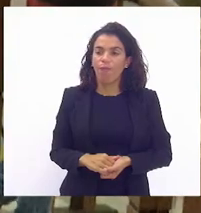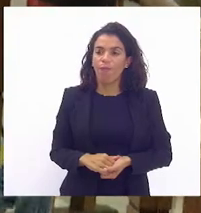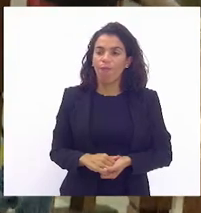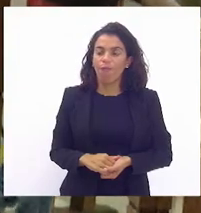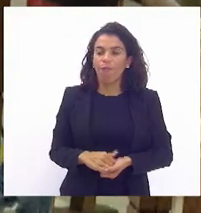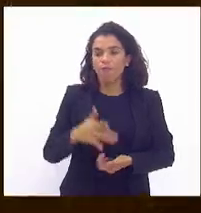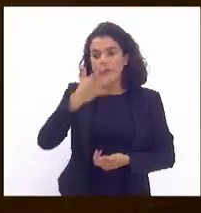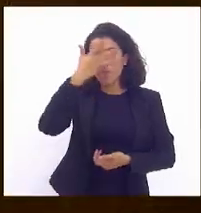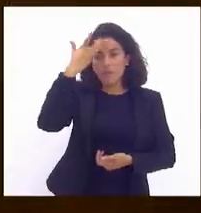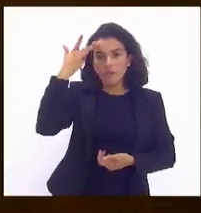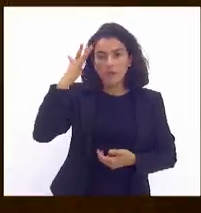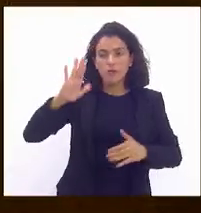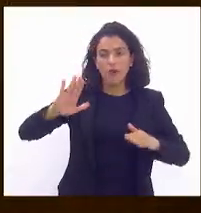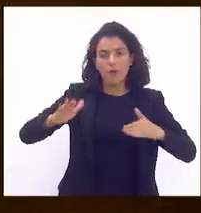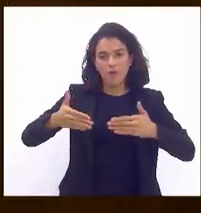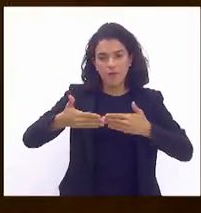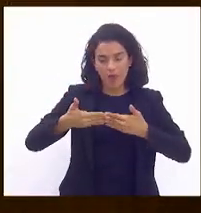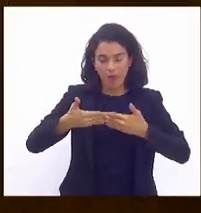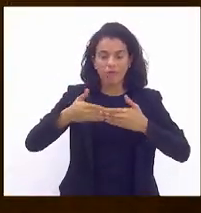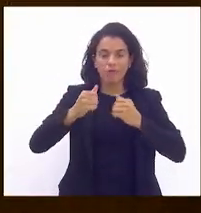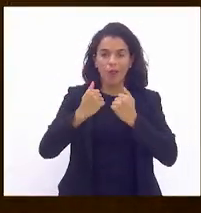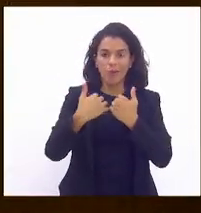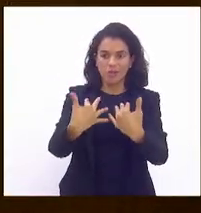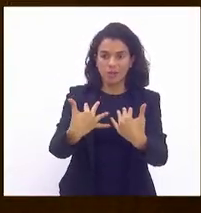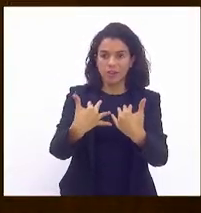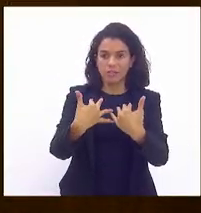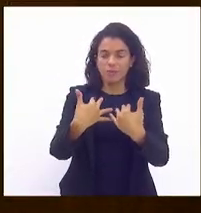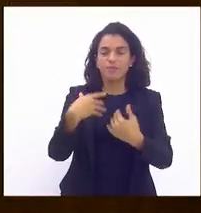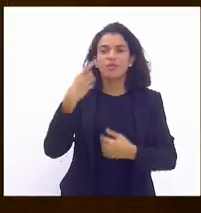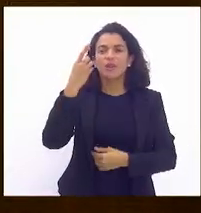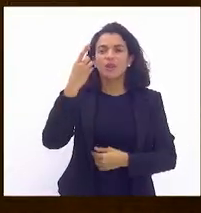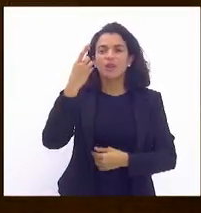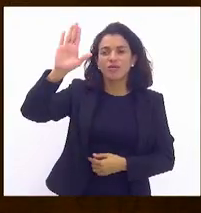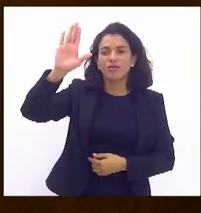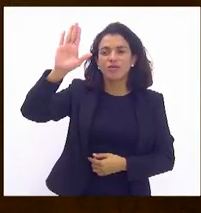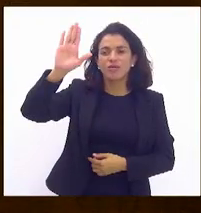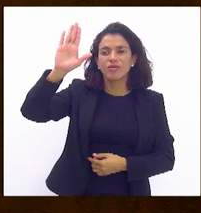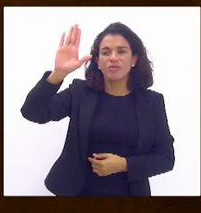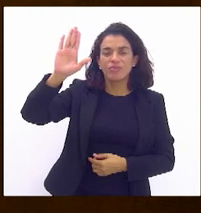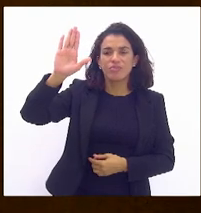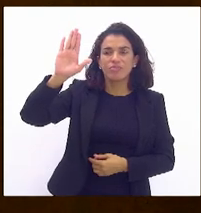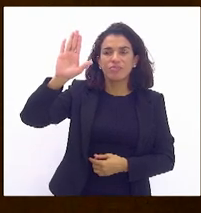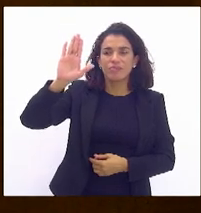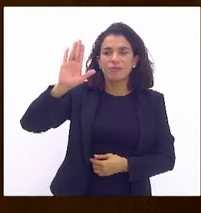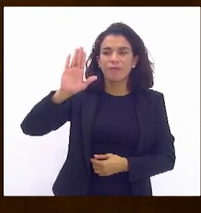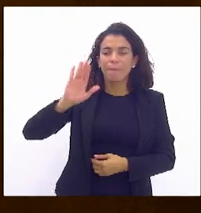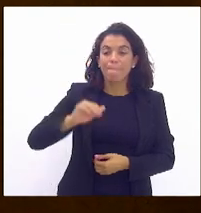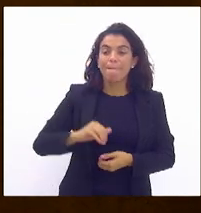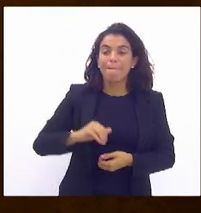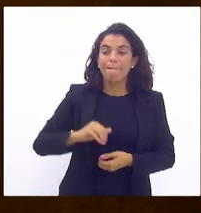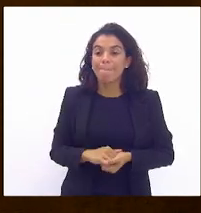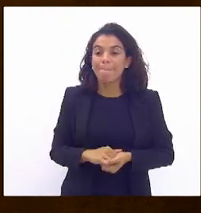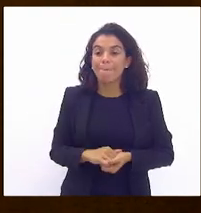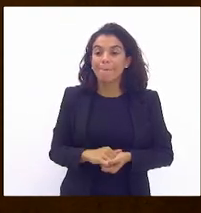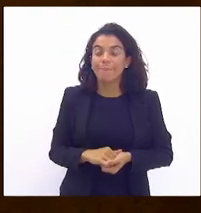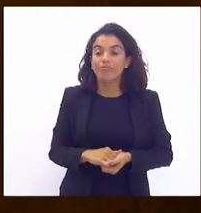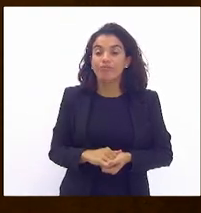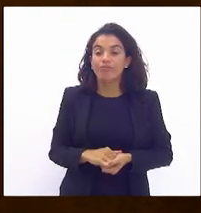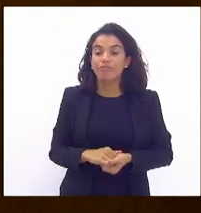Pessoal, chegando ao final da audiência pública... Deputado, só um... Por favor, vereador Jorge Poente.